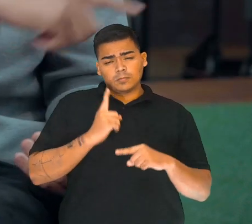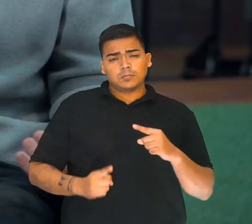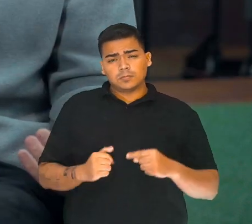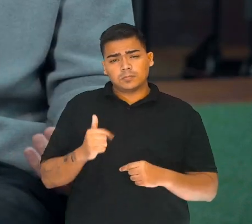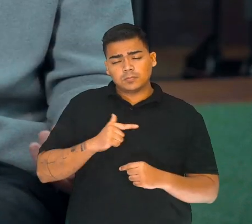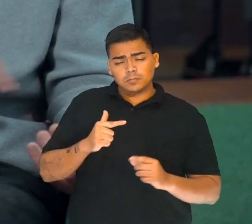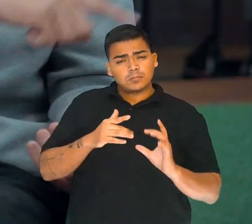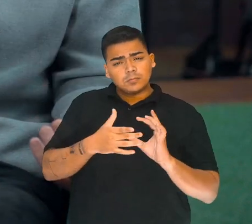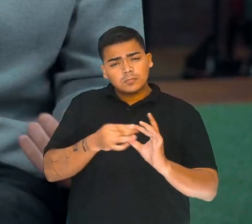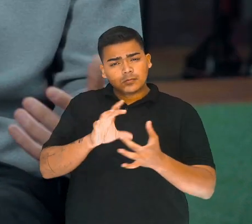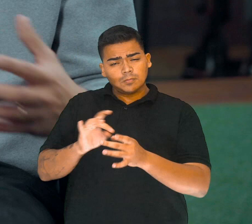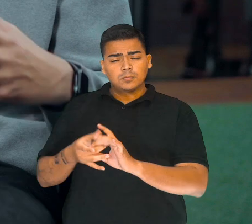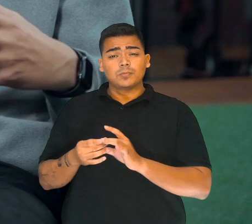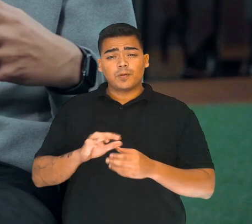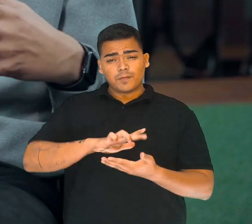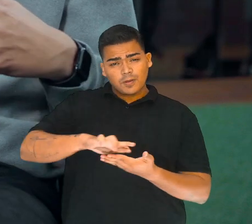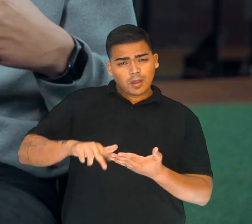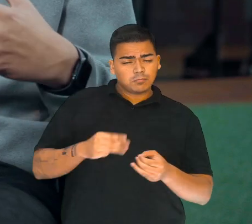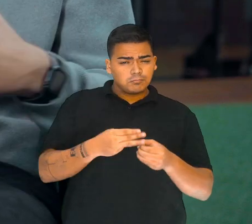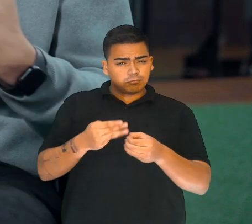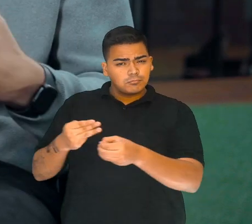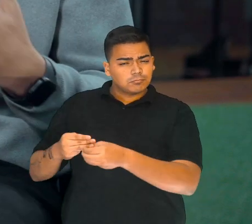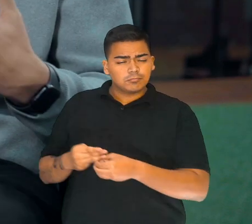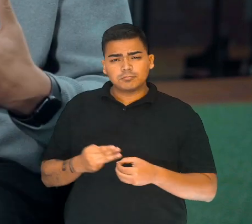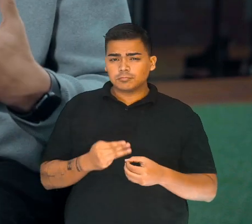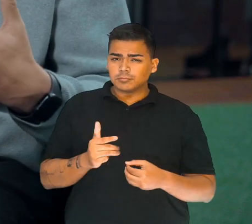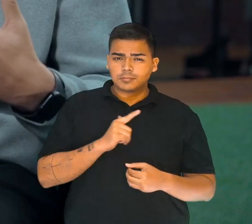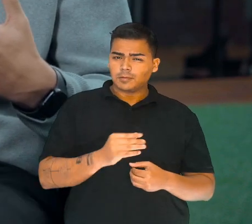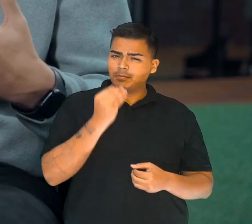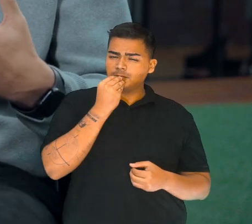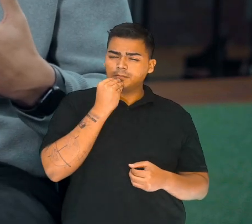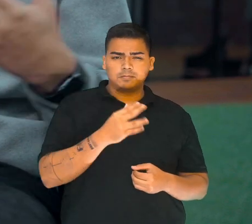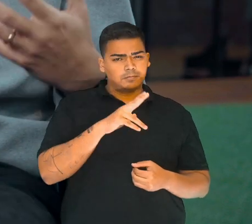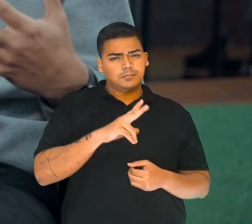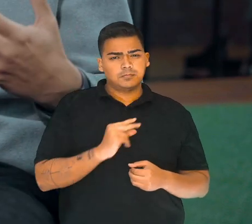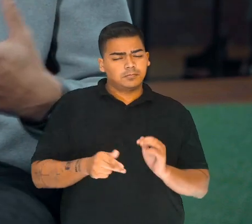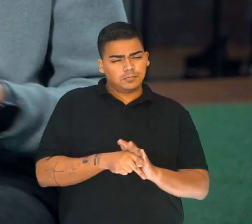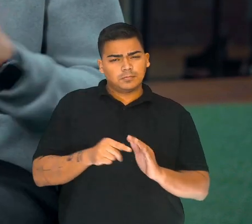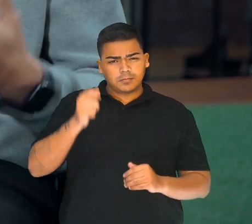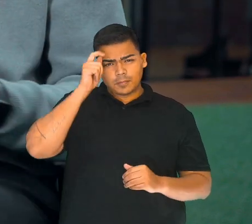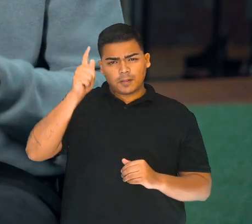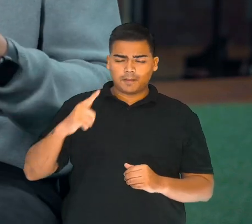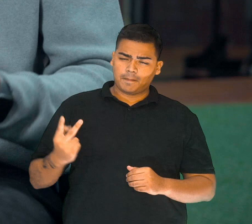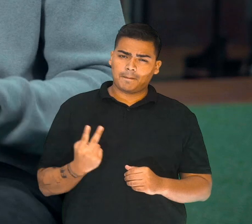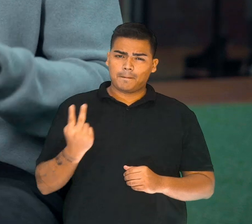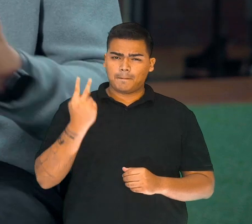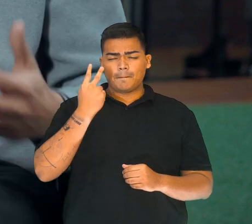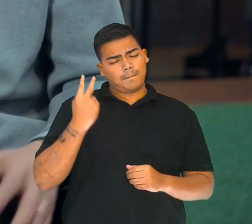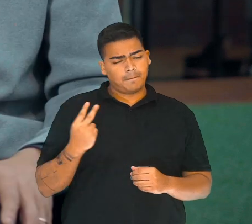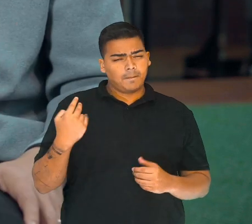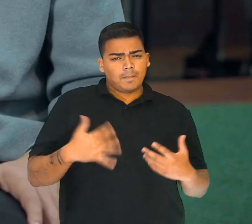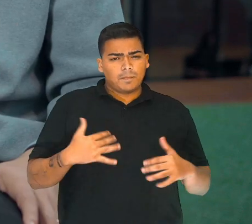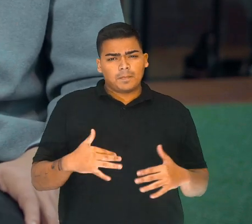milhão, conectando vários municípios, né? Então, o nível de oportunidade que se tem em termos de criação de